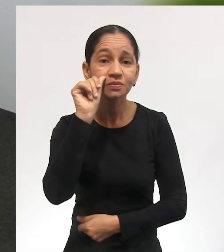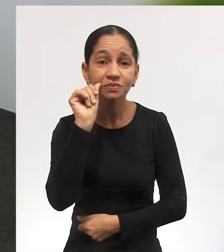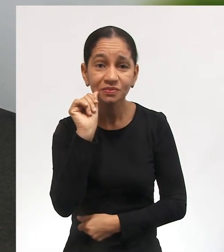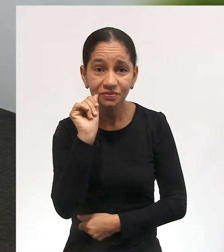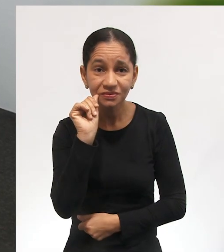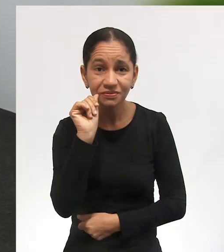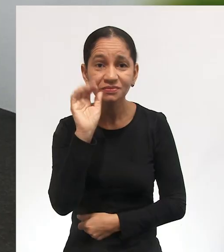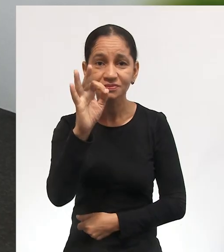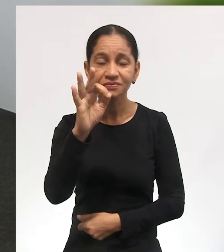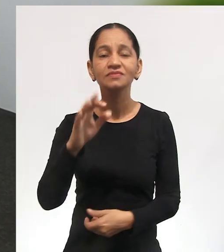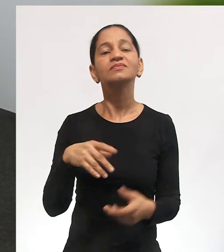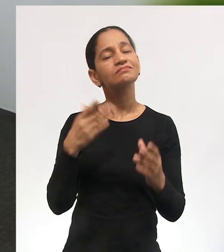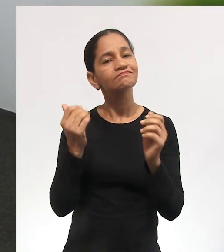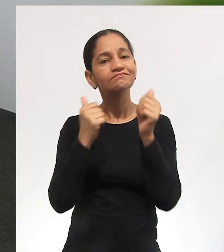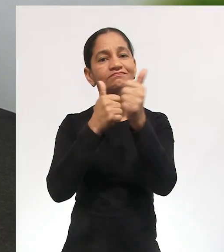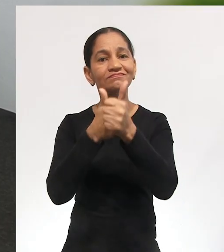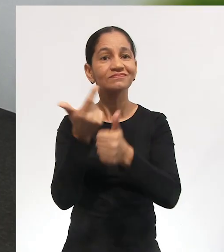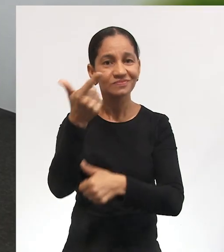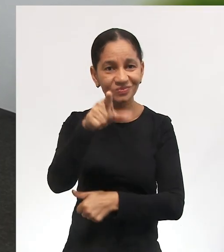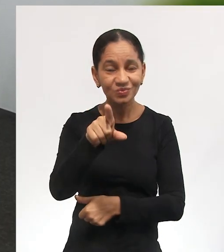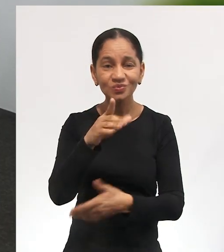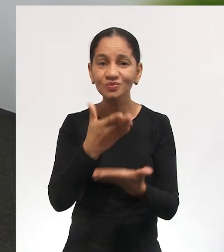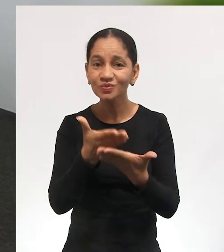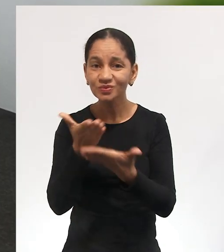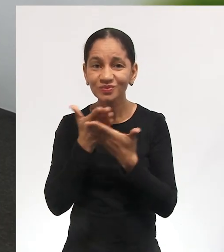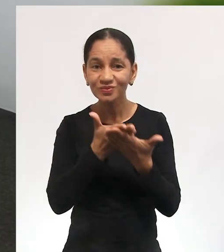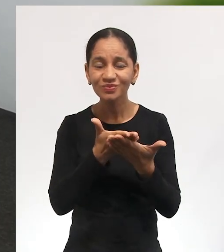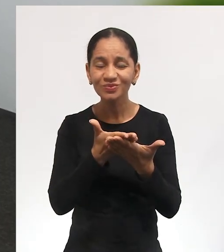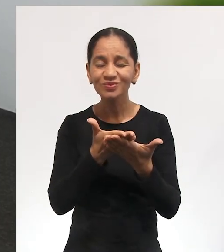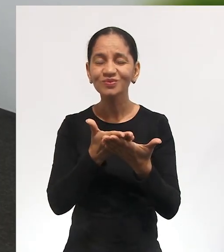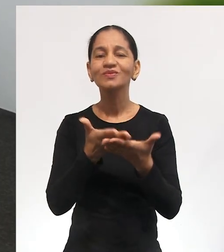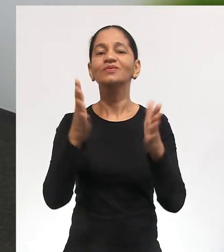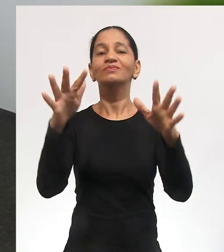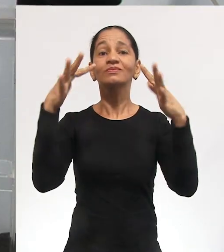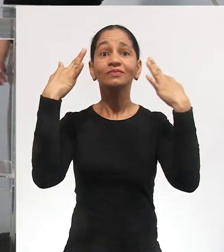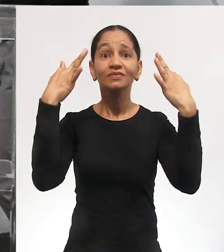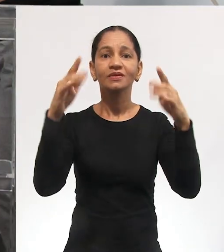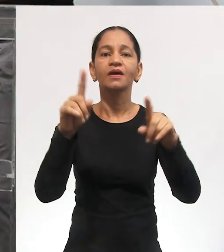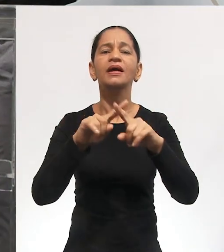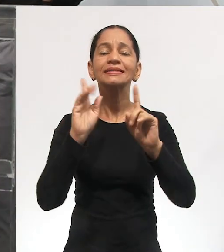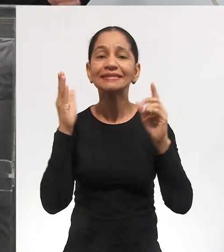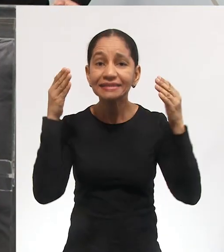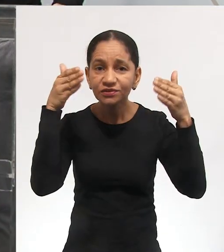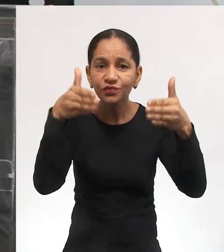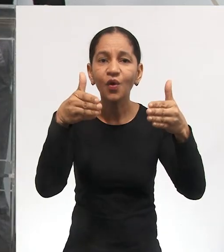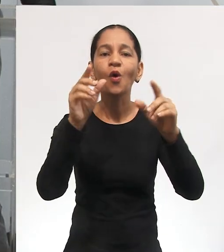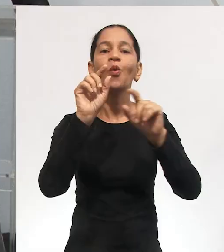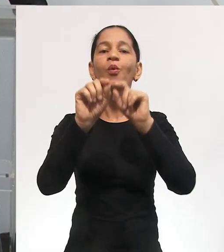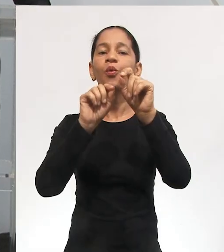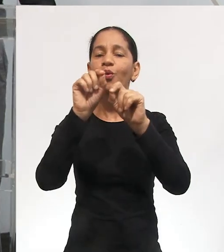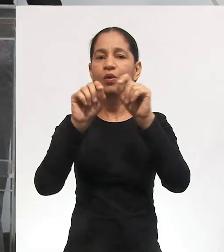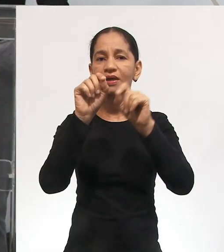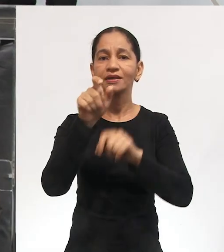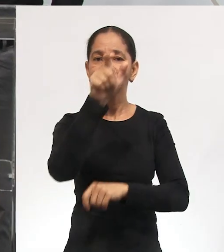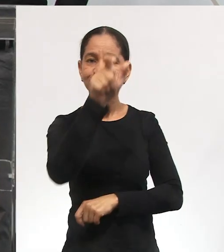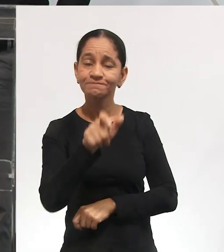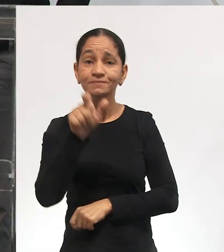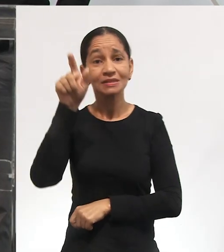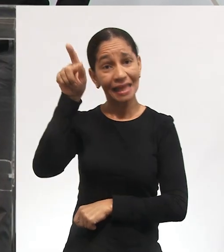surda. Vamos lá para mais uma aula? Hoje nós vamos estudar especificamente a figura